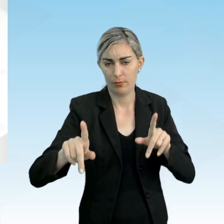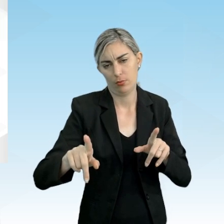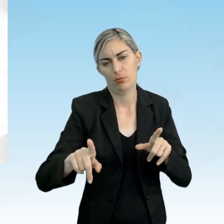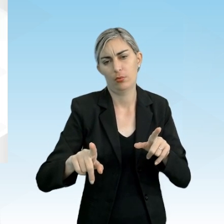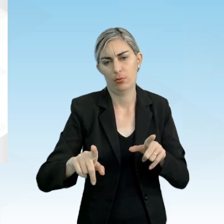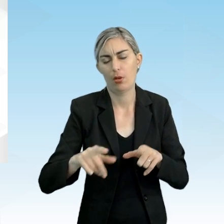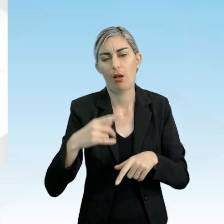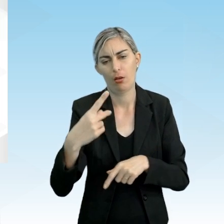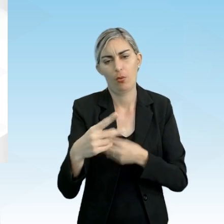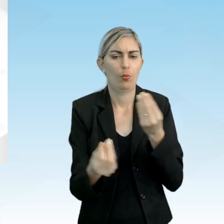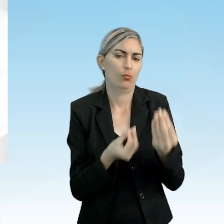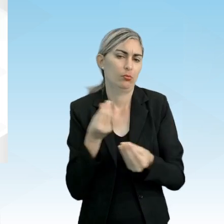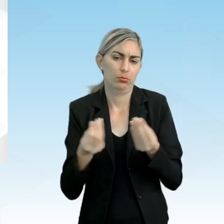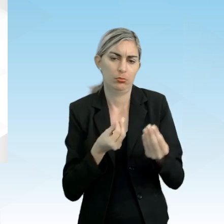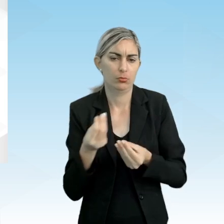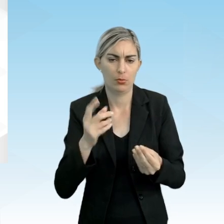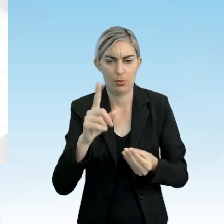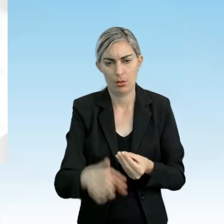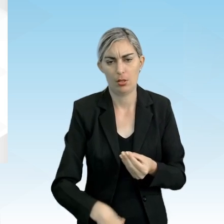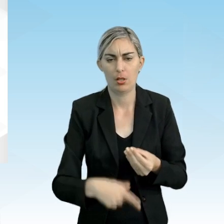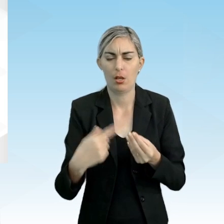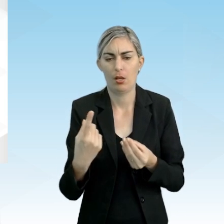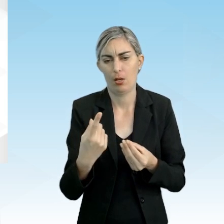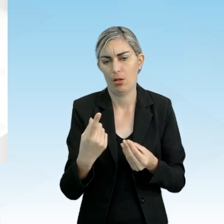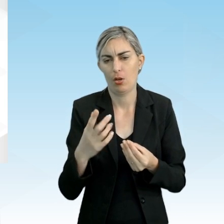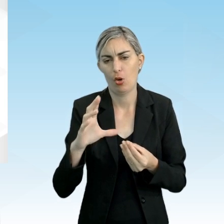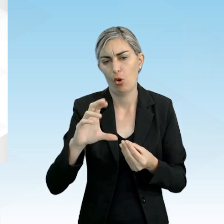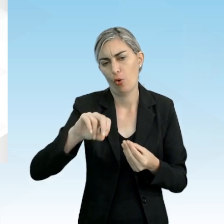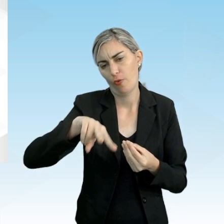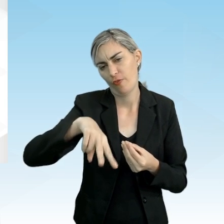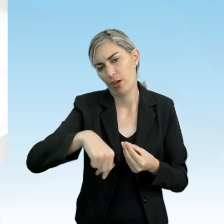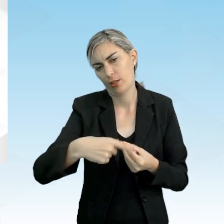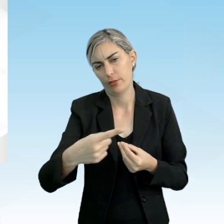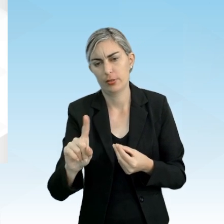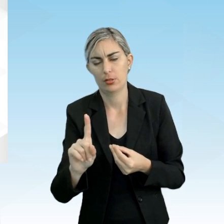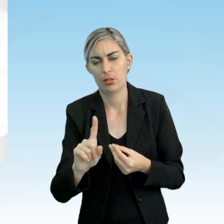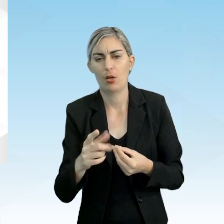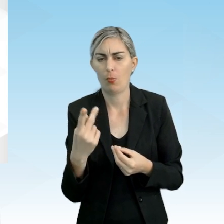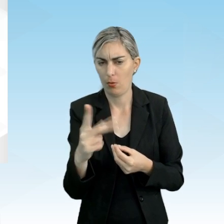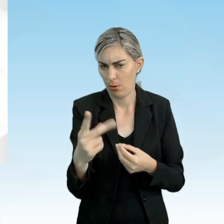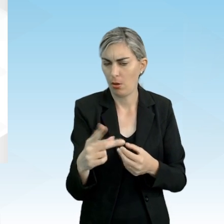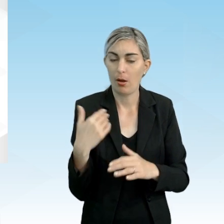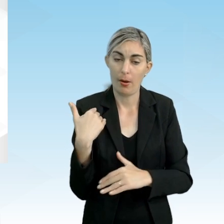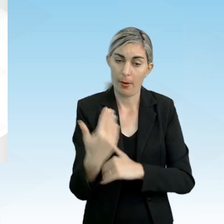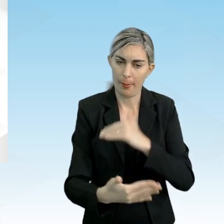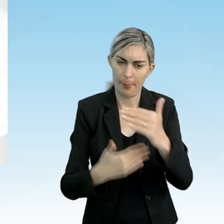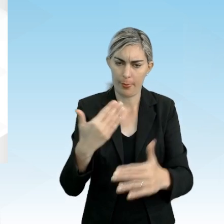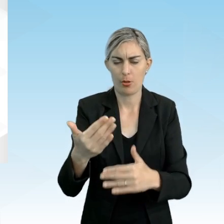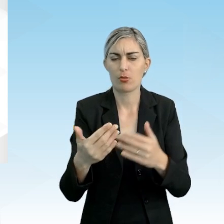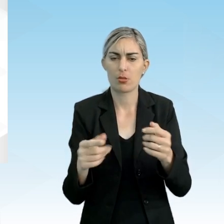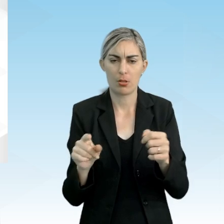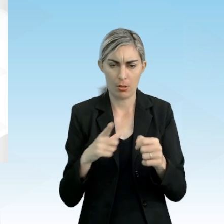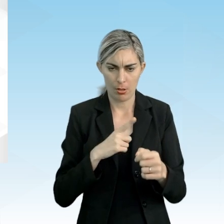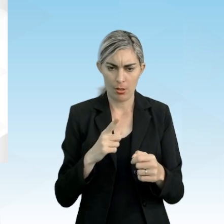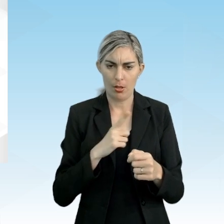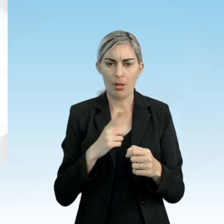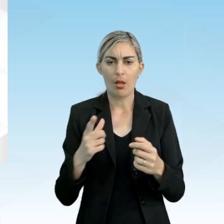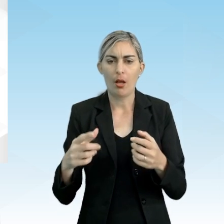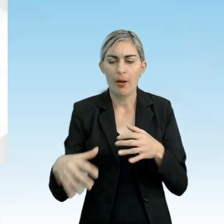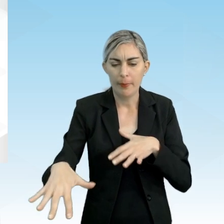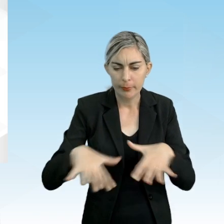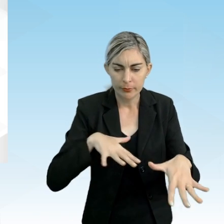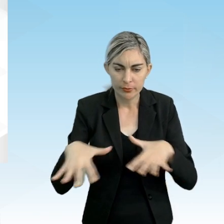essa forma é a denominada convecção Esse aí é um processo que consiste na